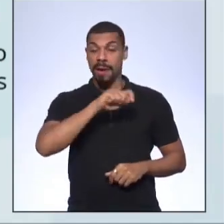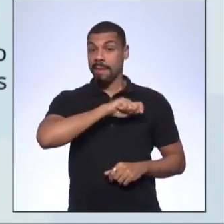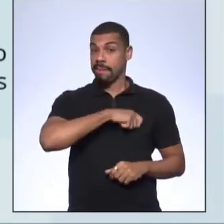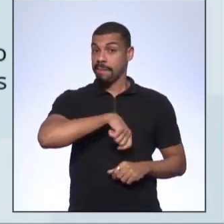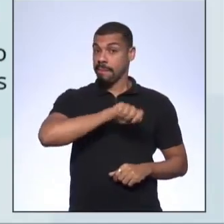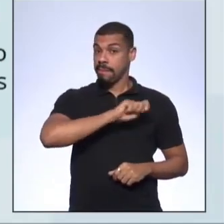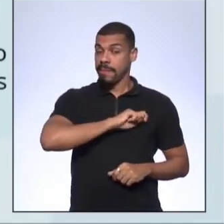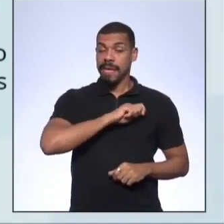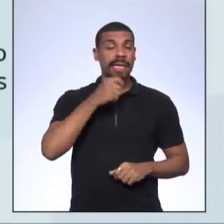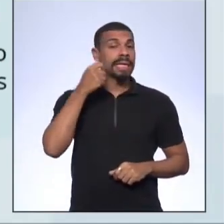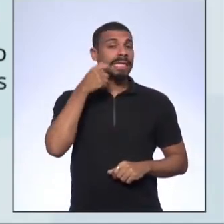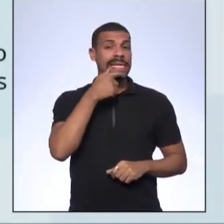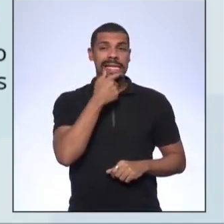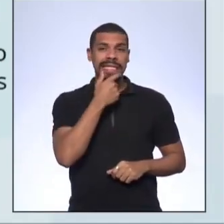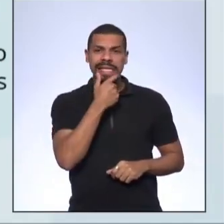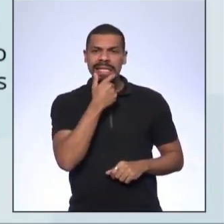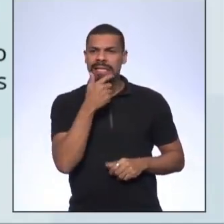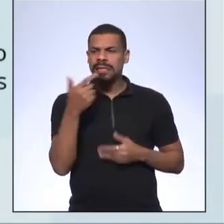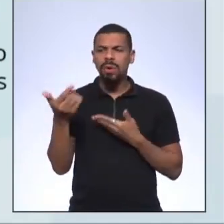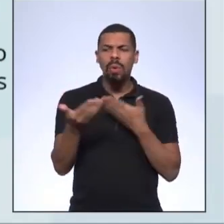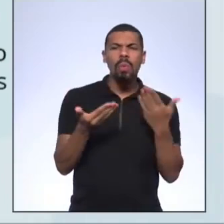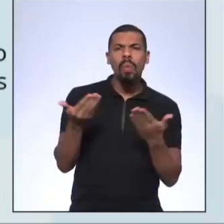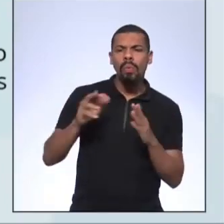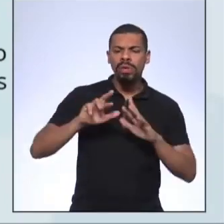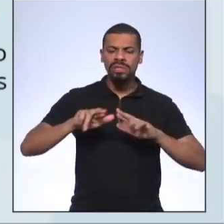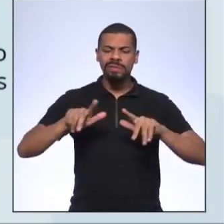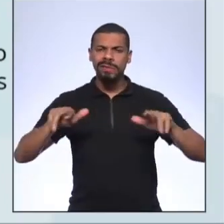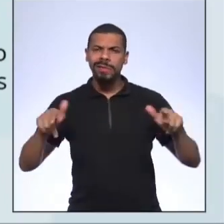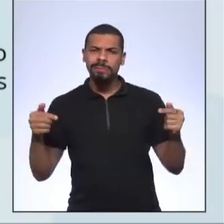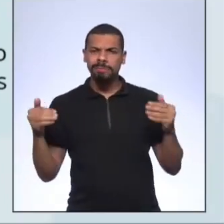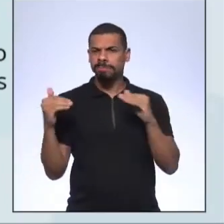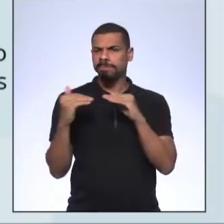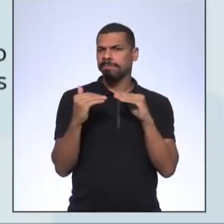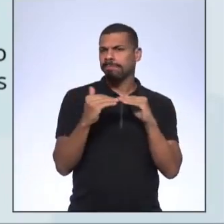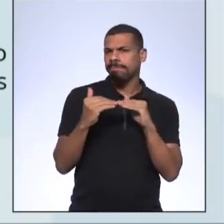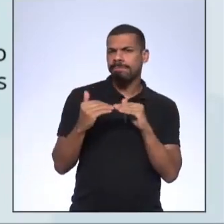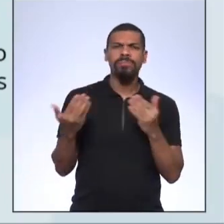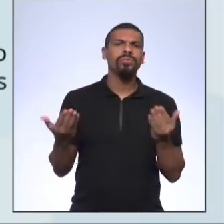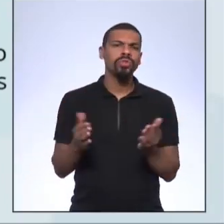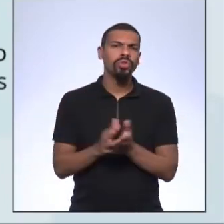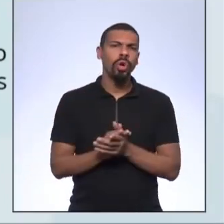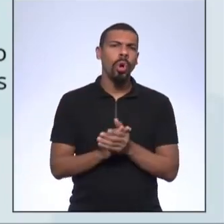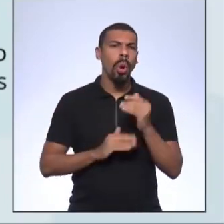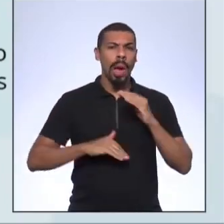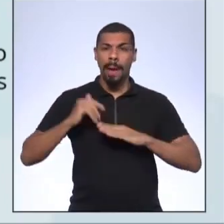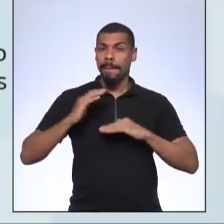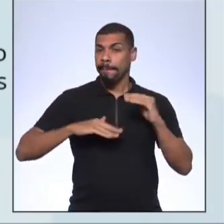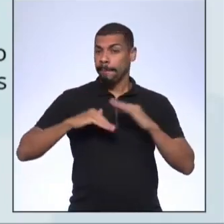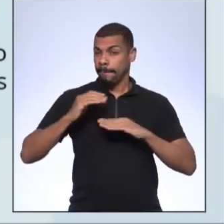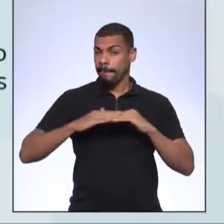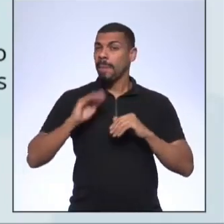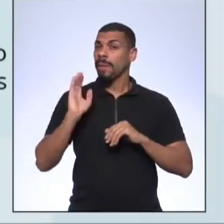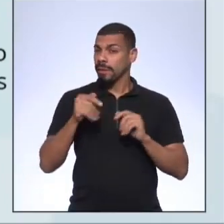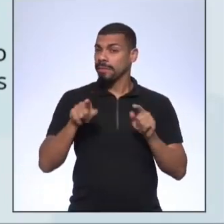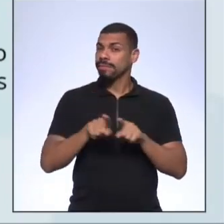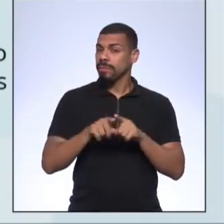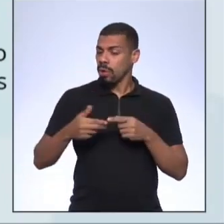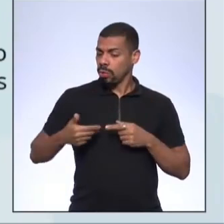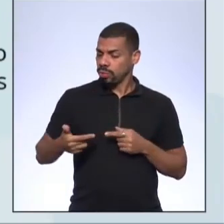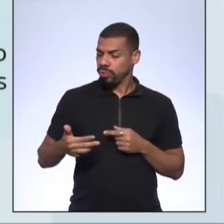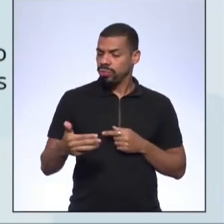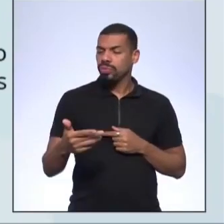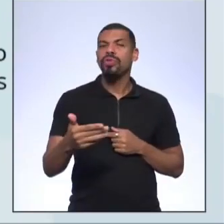inglesa, identificando suas semelhanças e diferenças. Essa habilidade, na verdade, nós trabalharemos ao longo